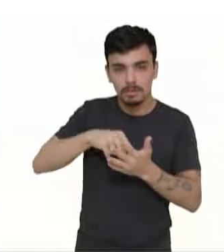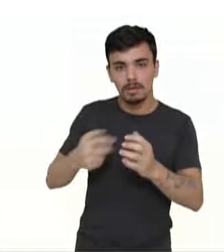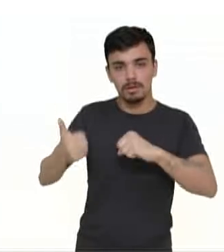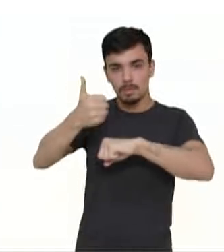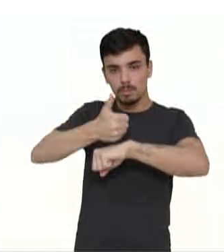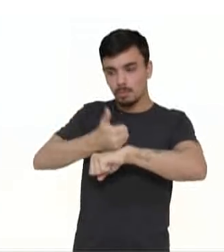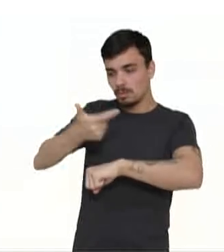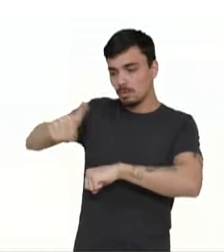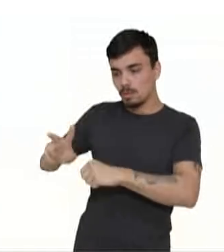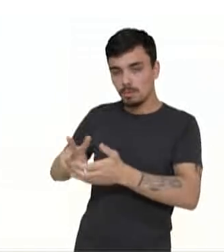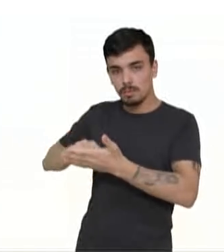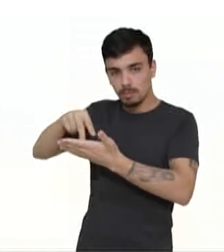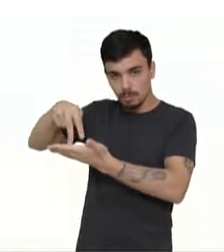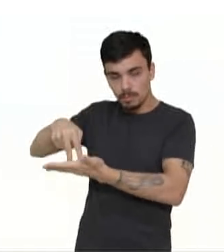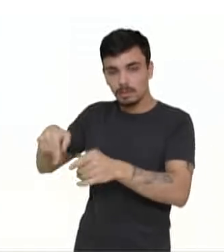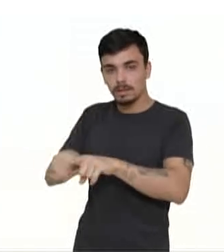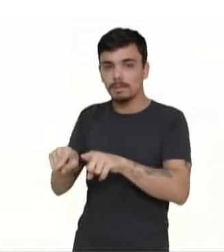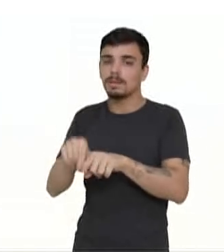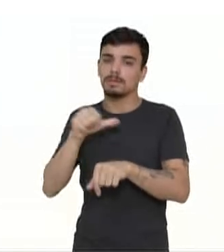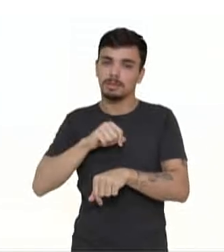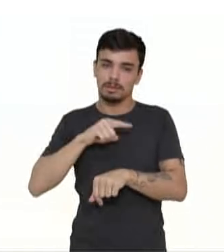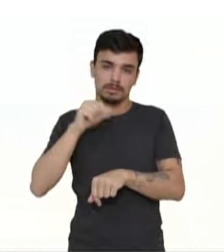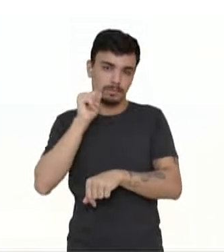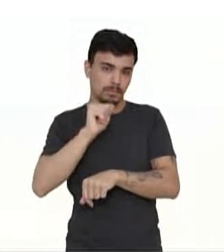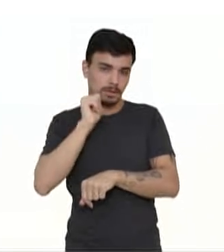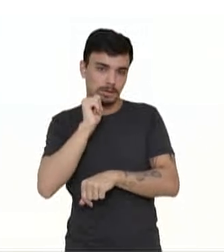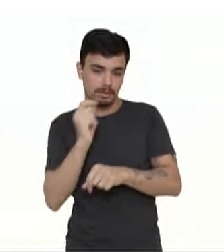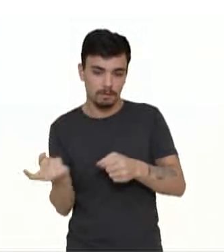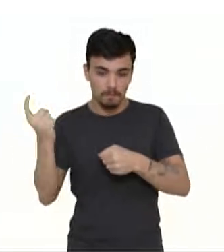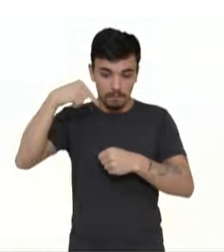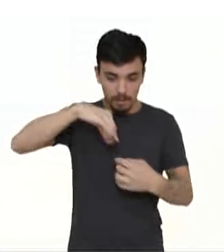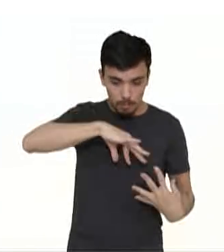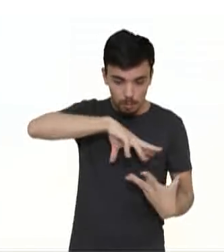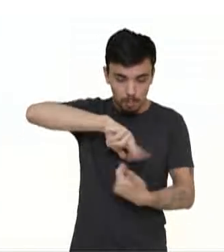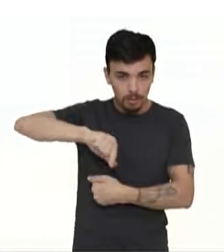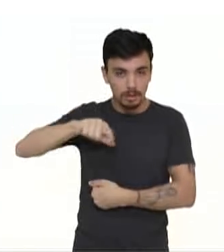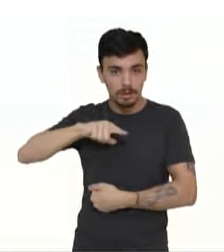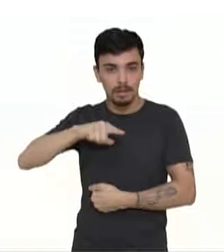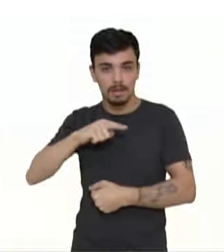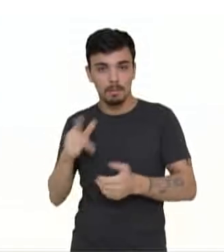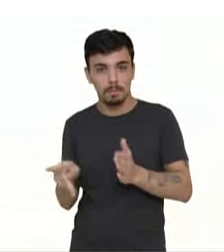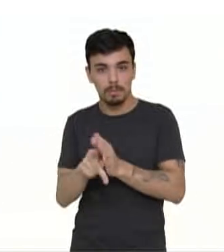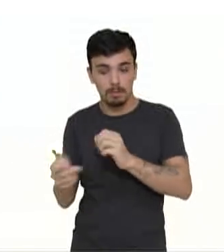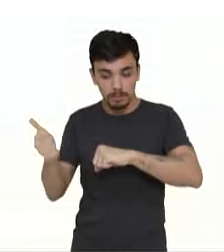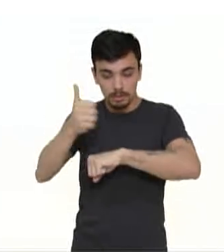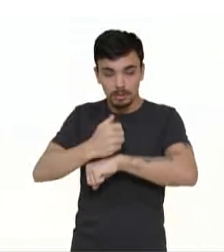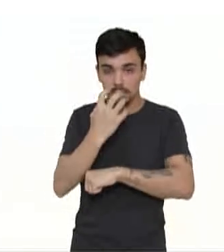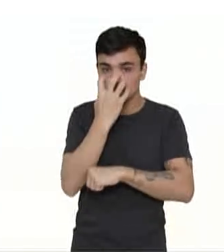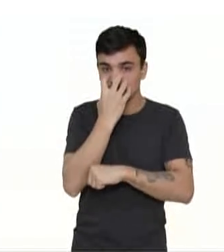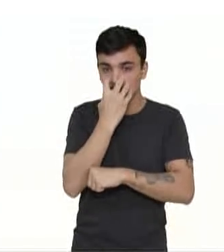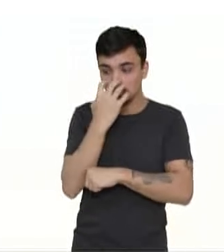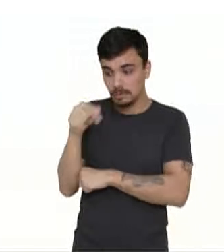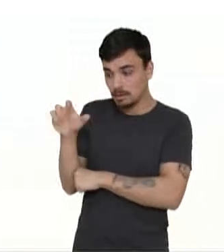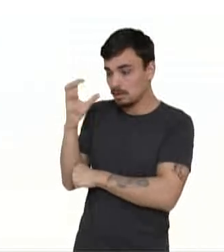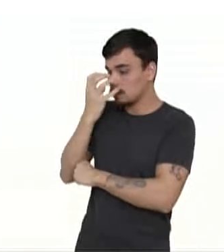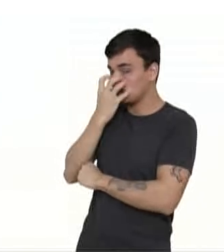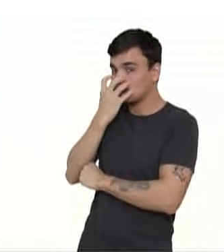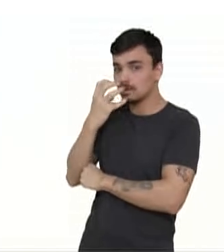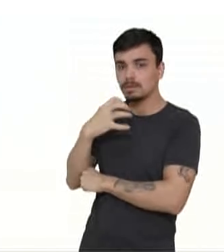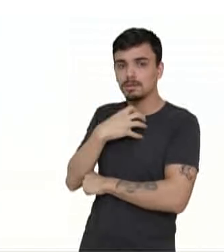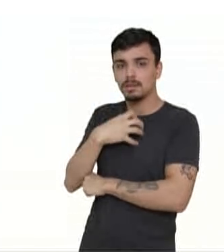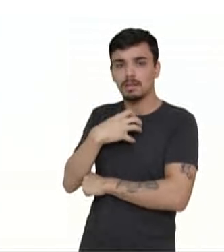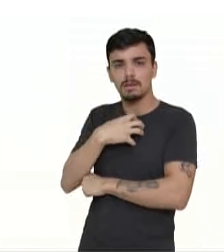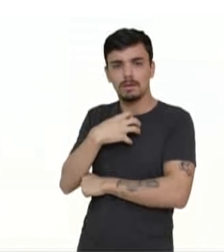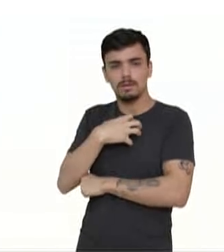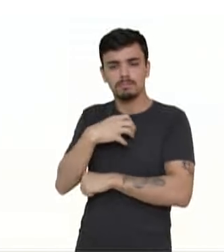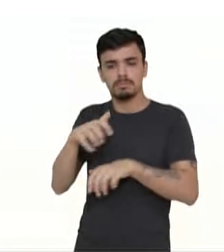donos de outro ser, lá estava a menina que viera ao mundo para ter aquele cachorro. Ele fremia suavemente, sem